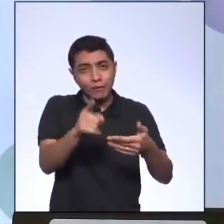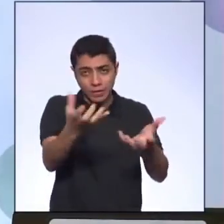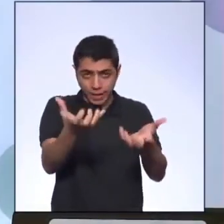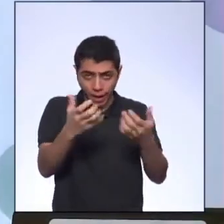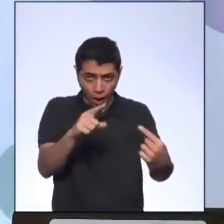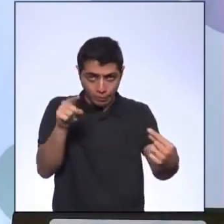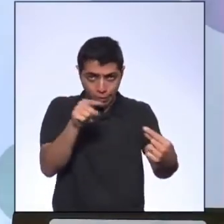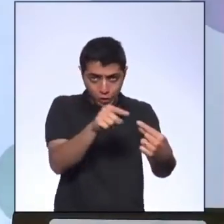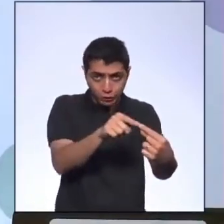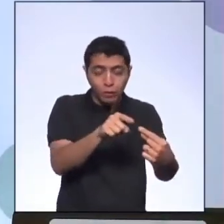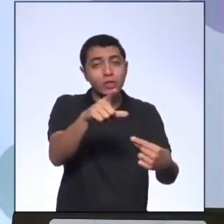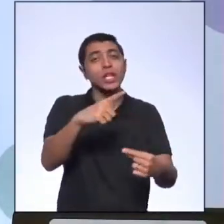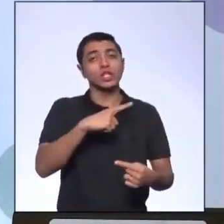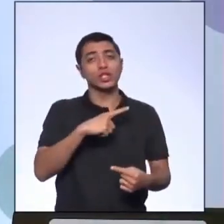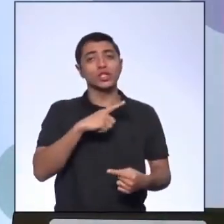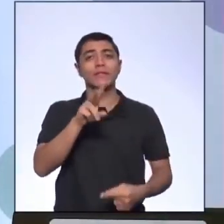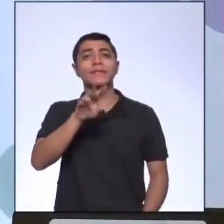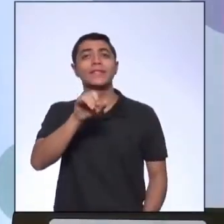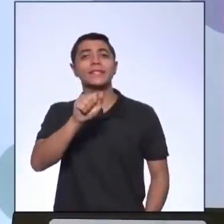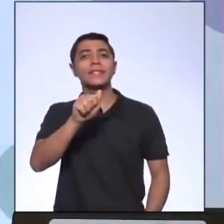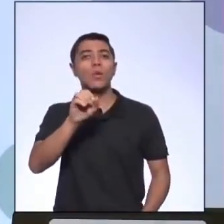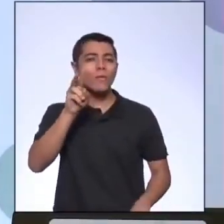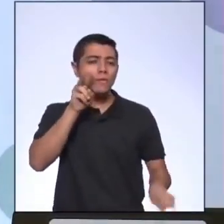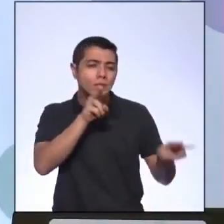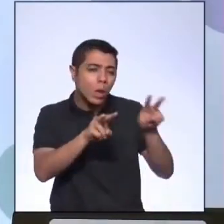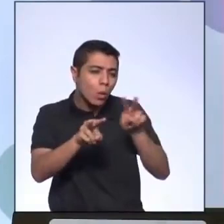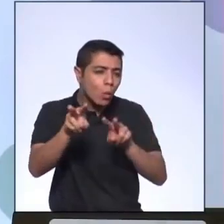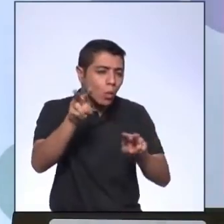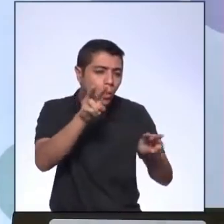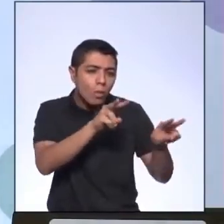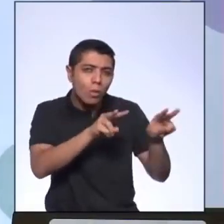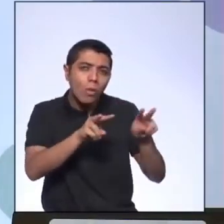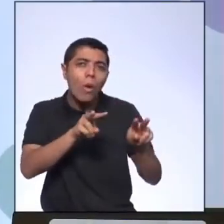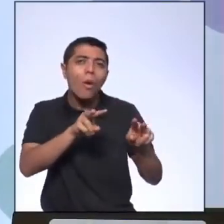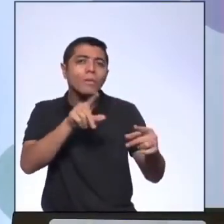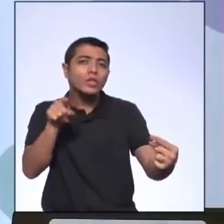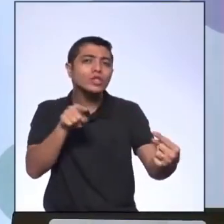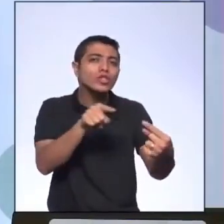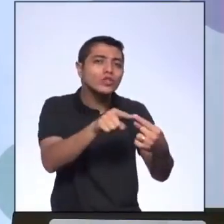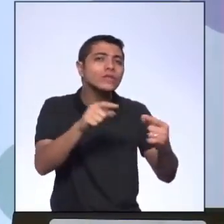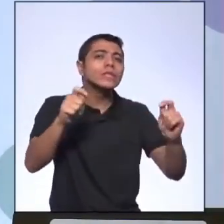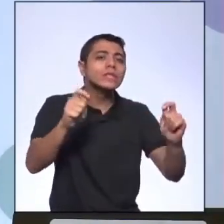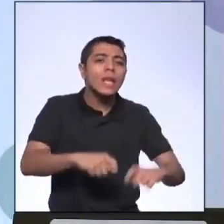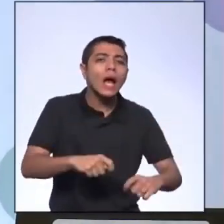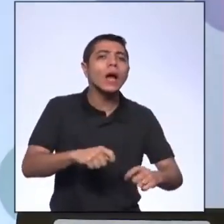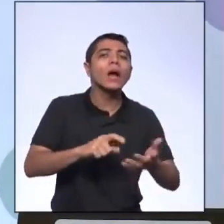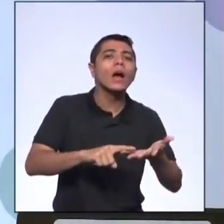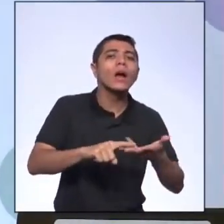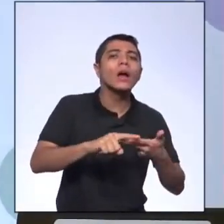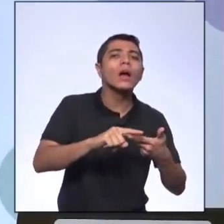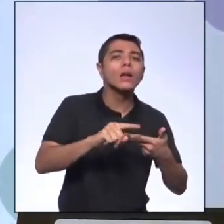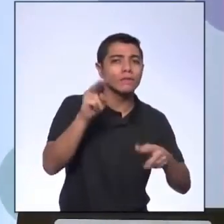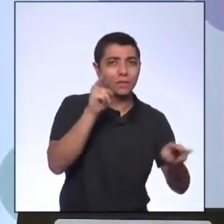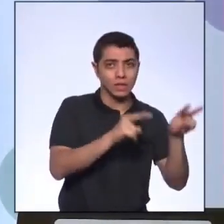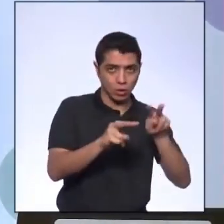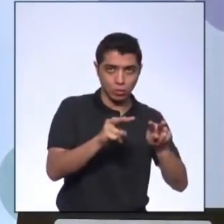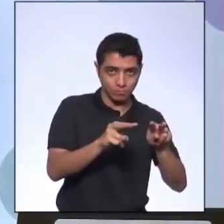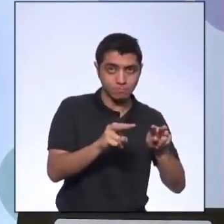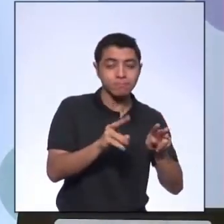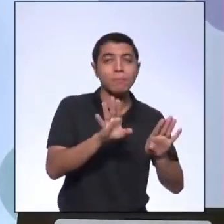para a realização daquela ação que eu estou pretendendo, certo? Isso é visão. Visão sistêmica, ou seja,